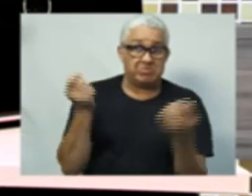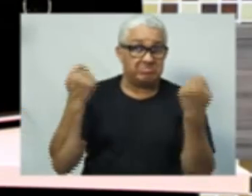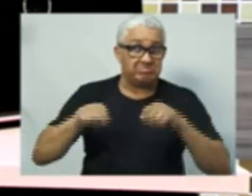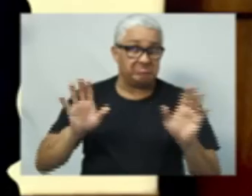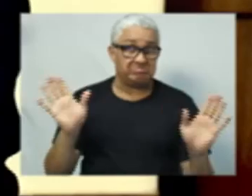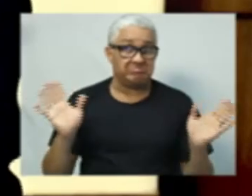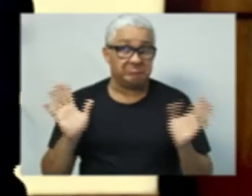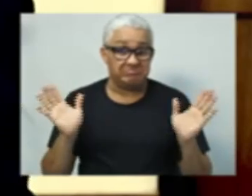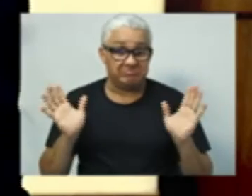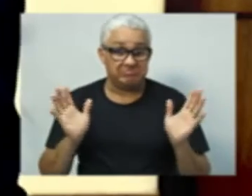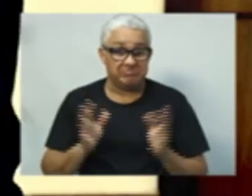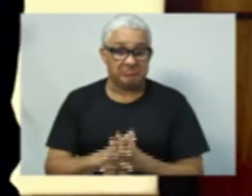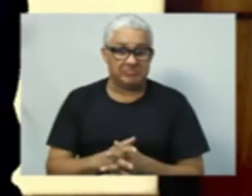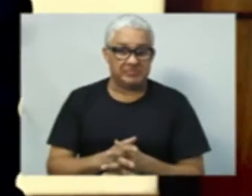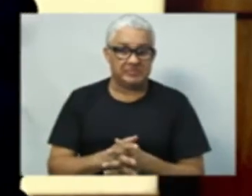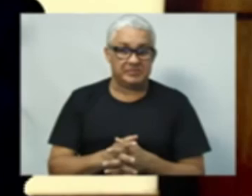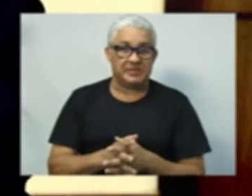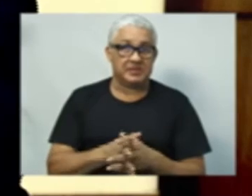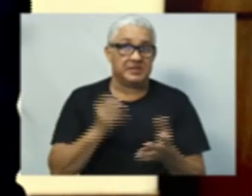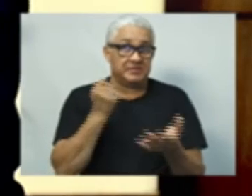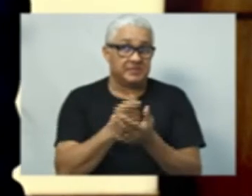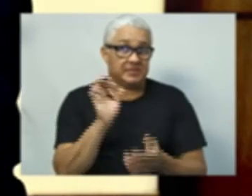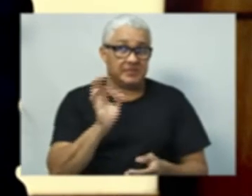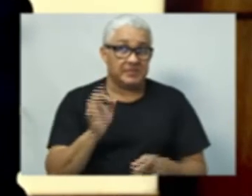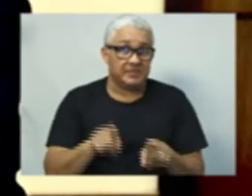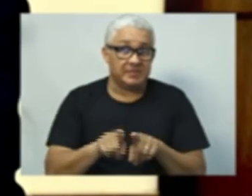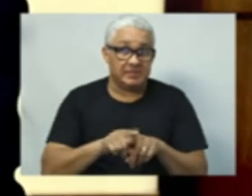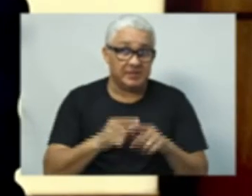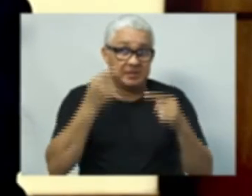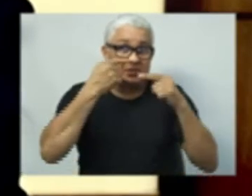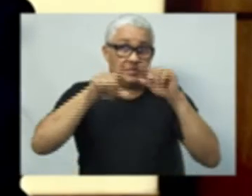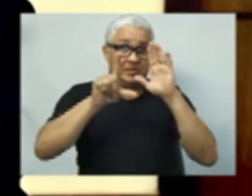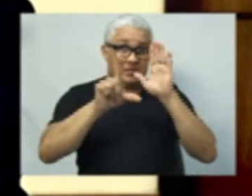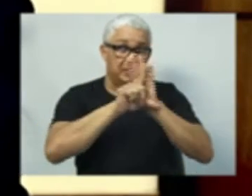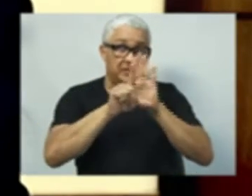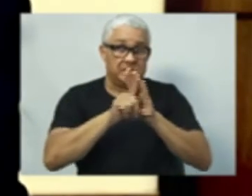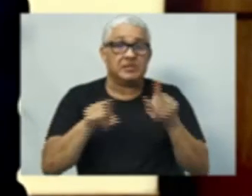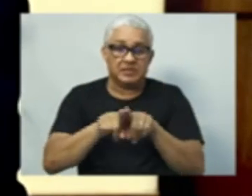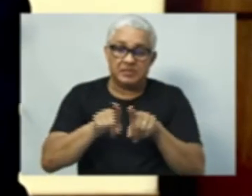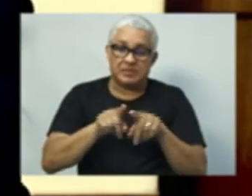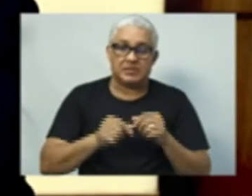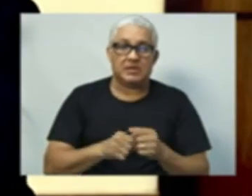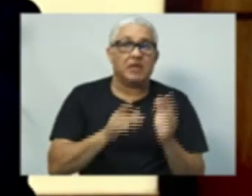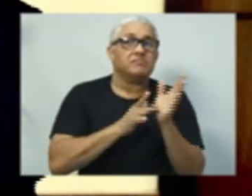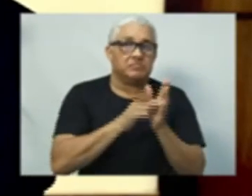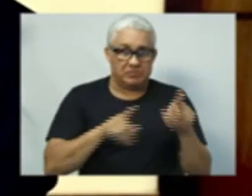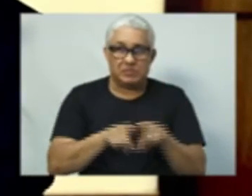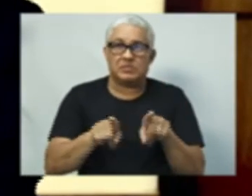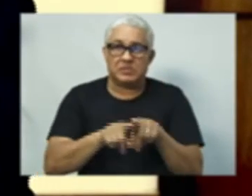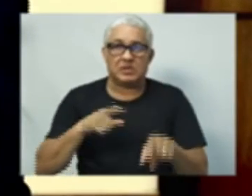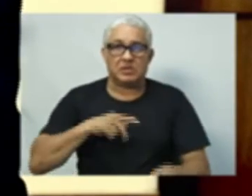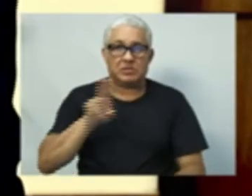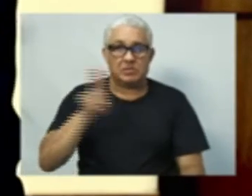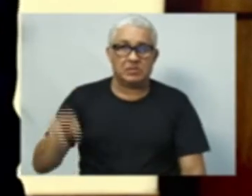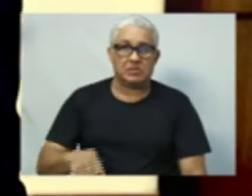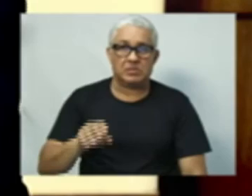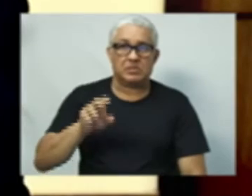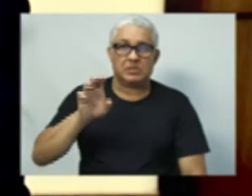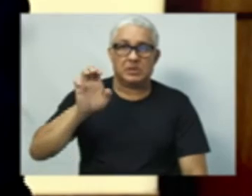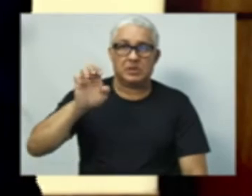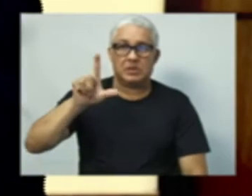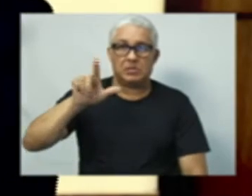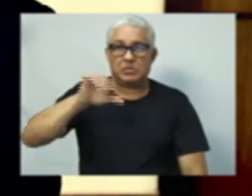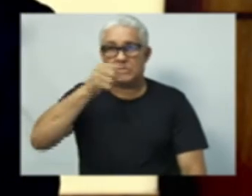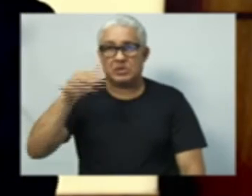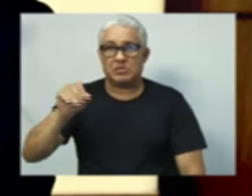vai pra frente. Não ia ter que pagar, mas ia estar na ilegalidade do mesmo jeito. Essa coisa de fingir também tem nome. Se chama elusão